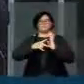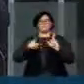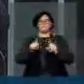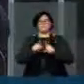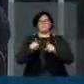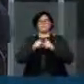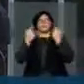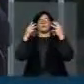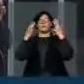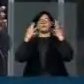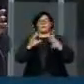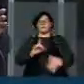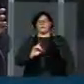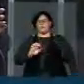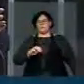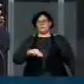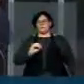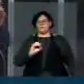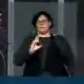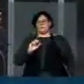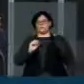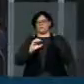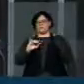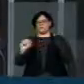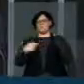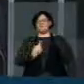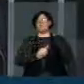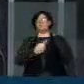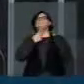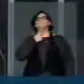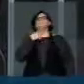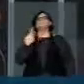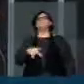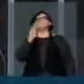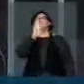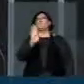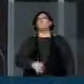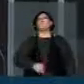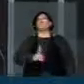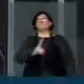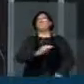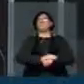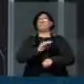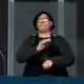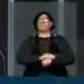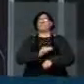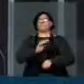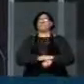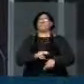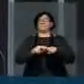à democracia que queremos no Brasil cada vez mais substantiva, isto